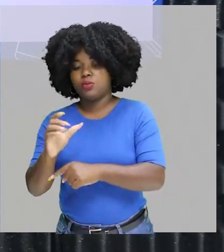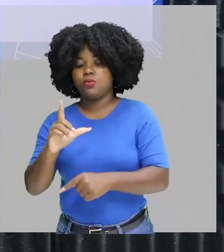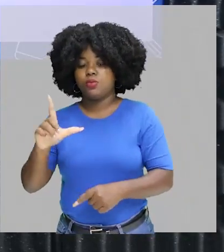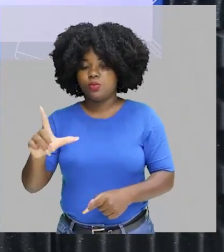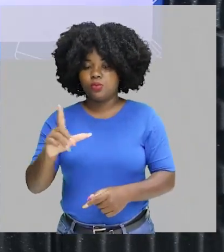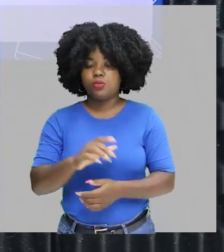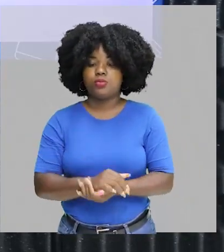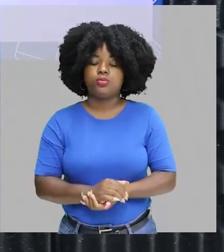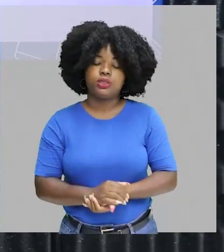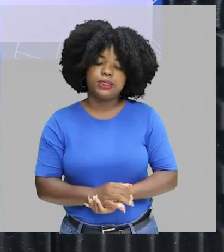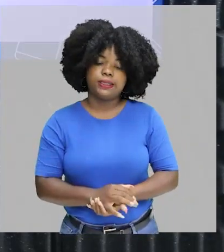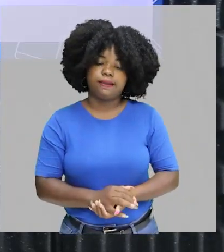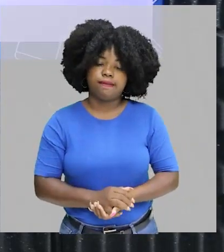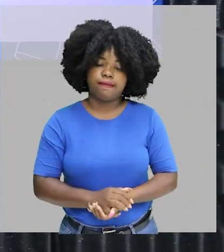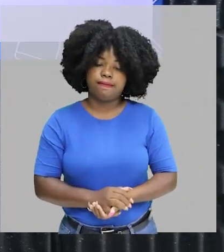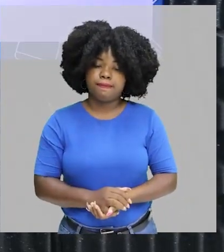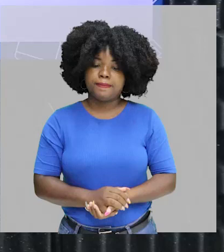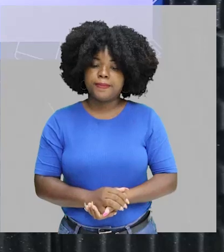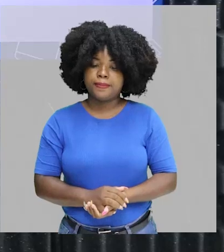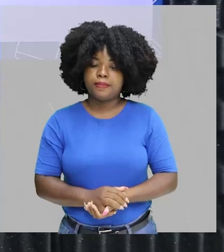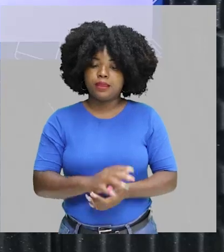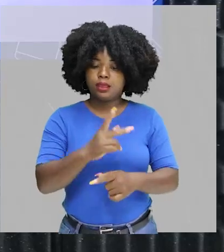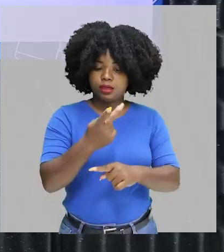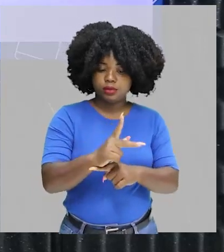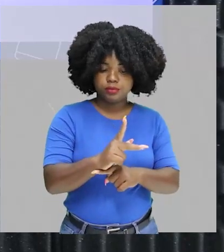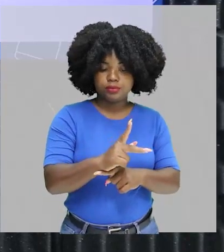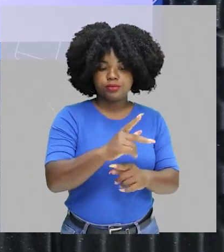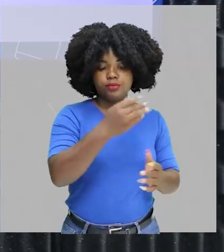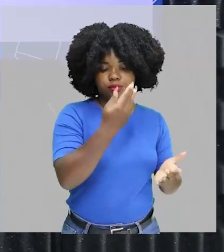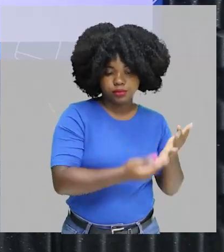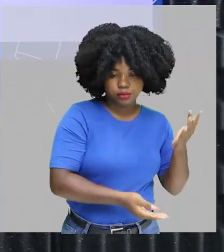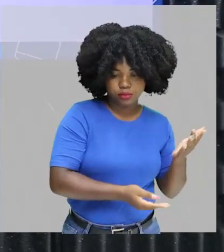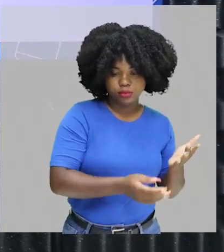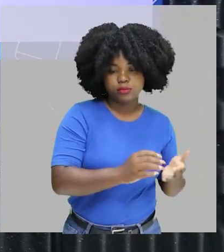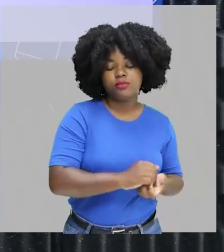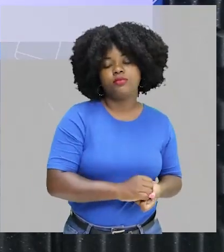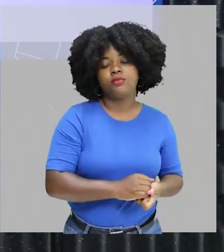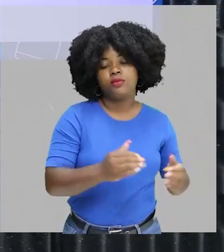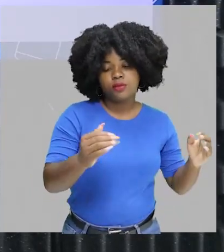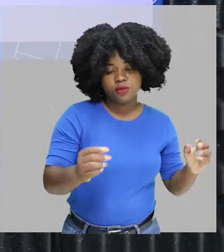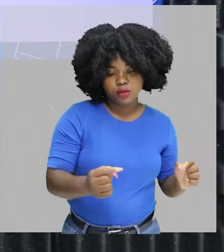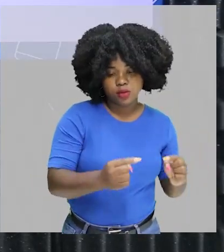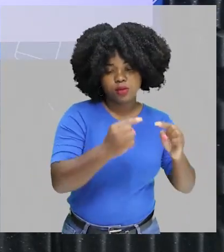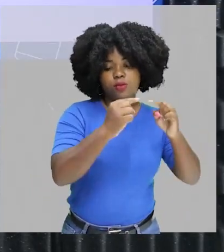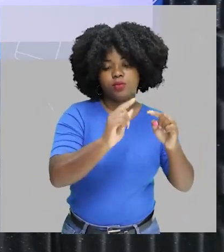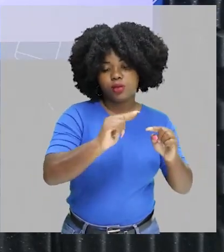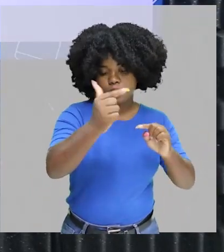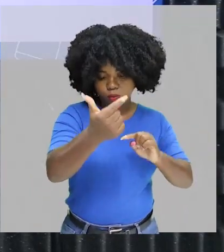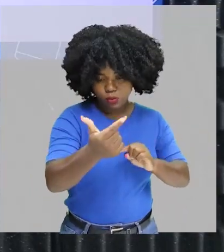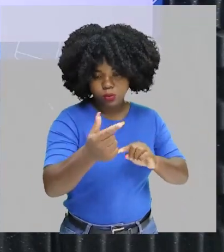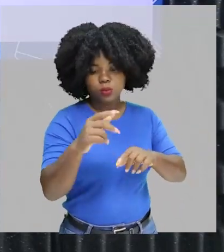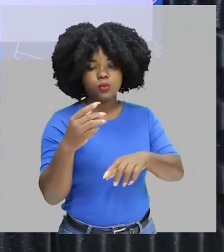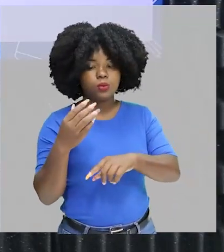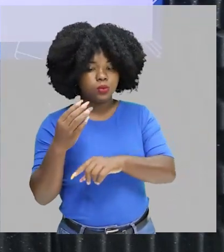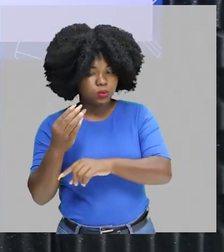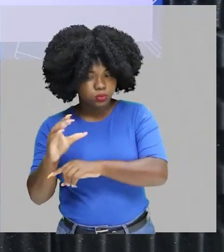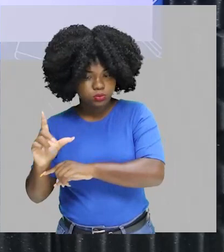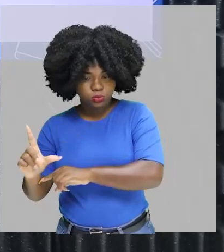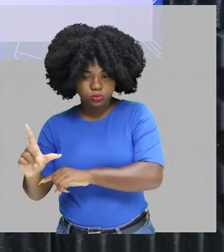clorometano. Esse hidrogênio que saiu, que foi liberado, ele vai se combinar com o outro cloro, porque eu tenho aqui